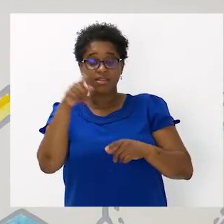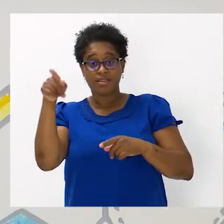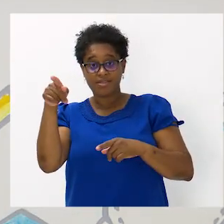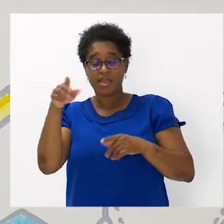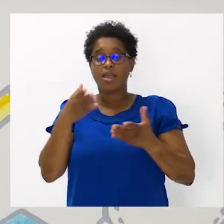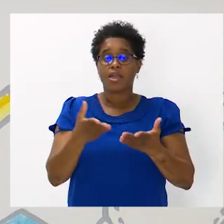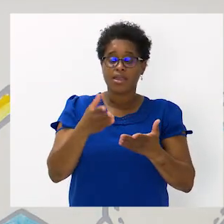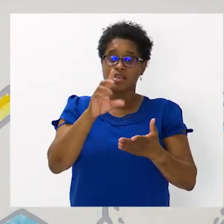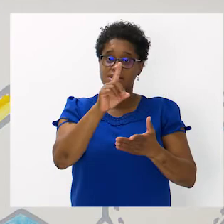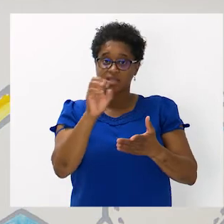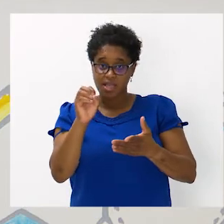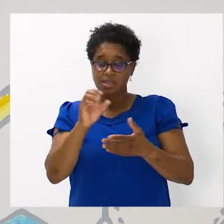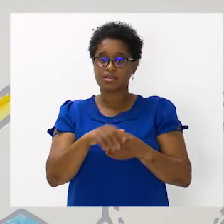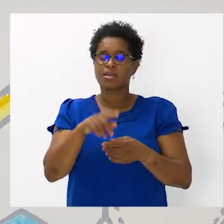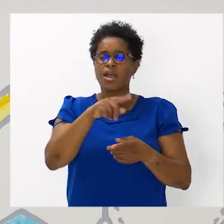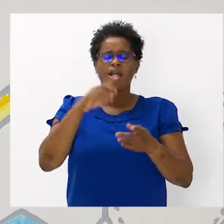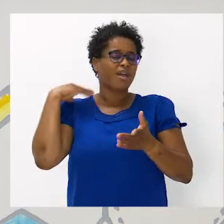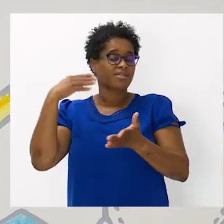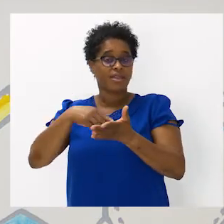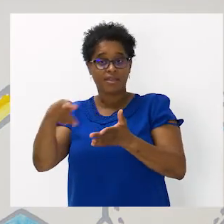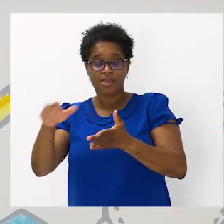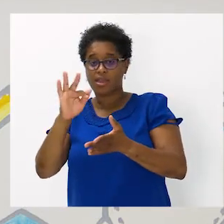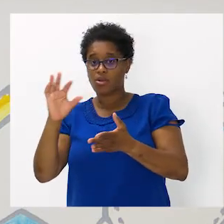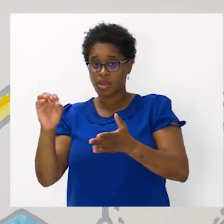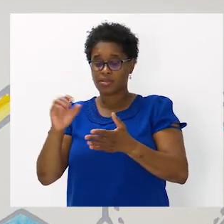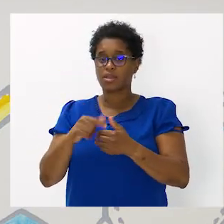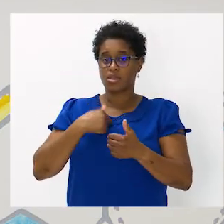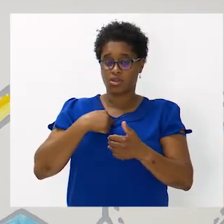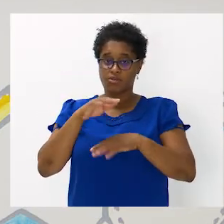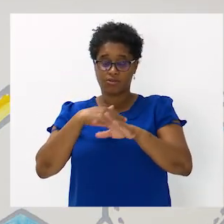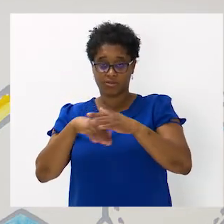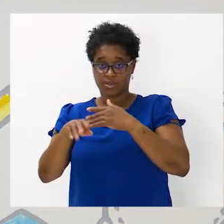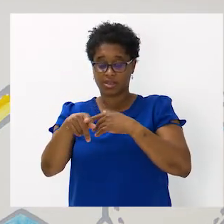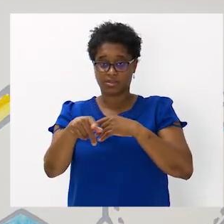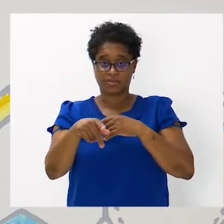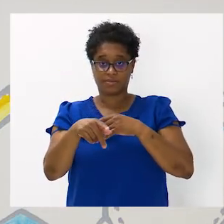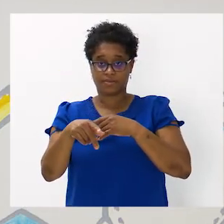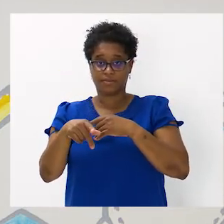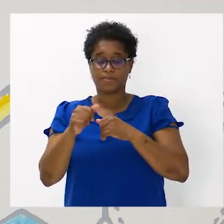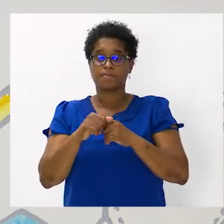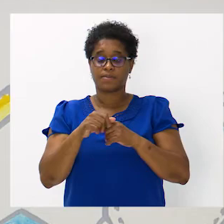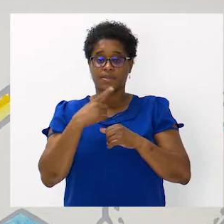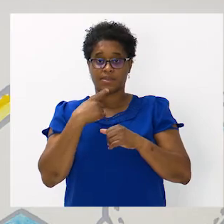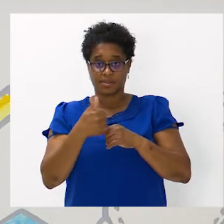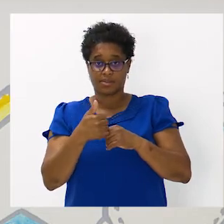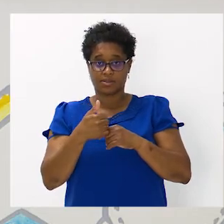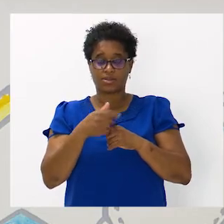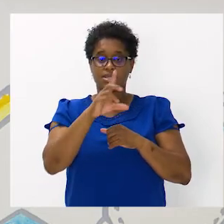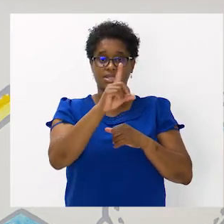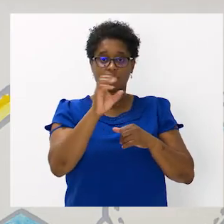aqui é 60, até aqui 40, então vou traçar aqui,